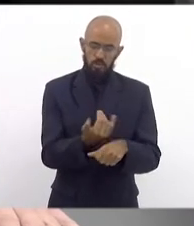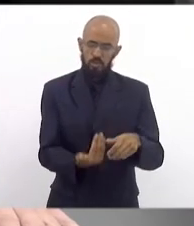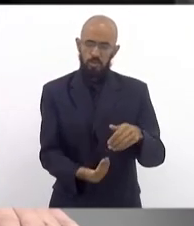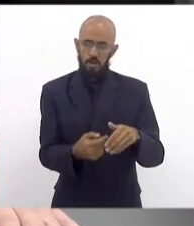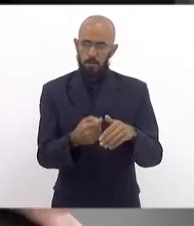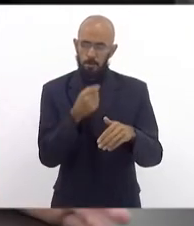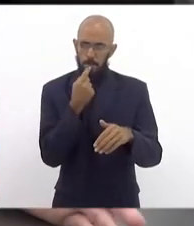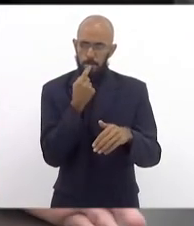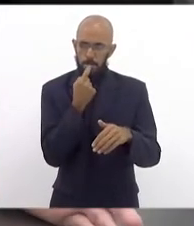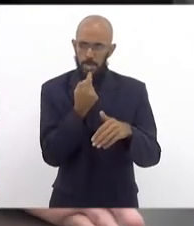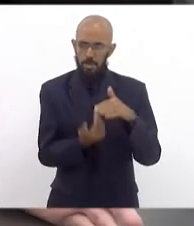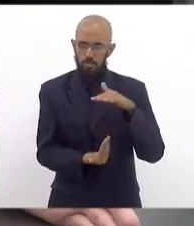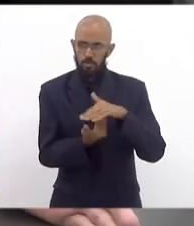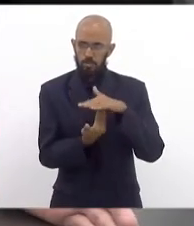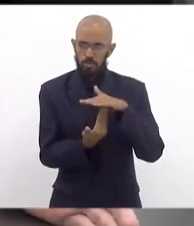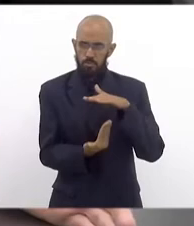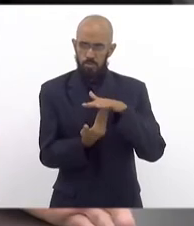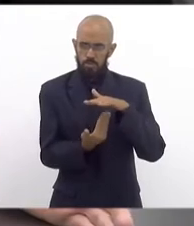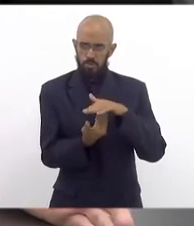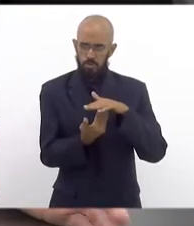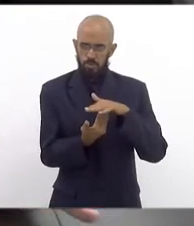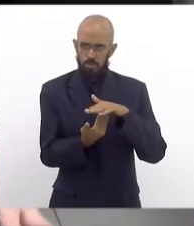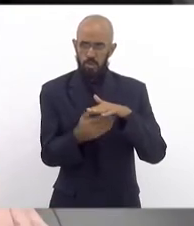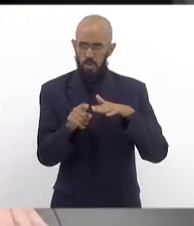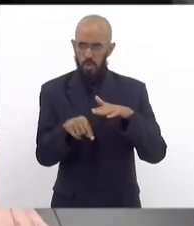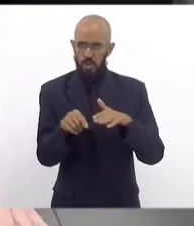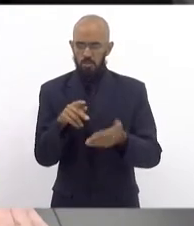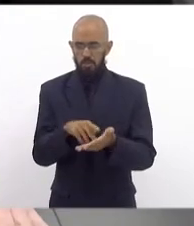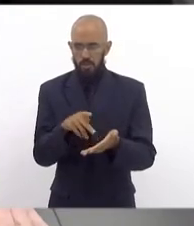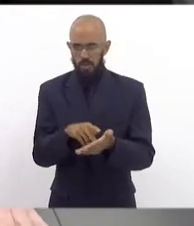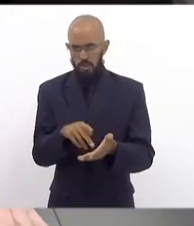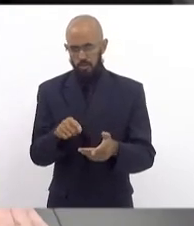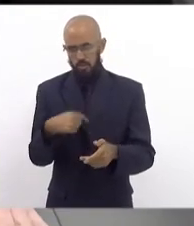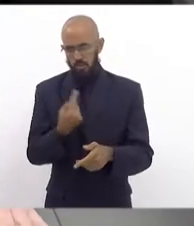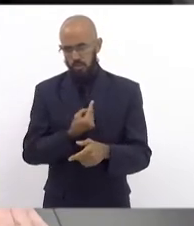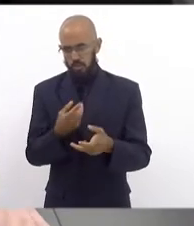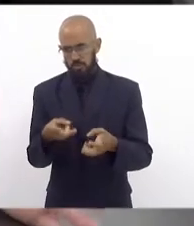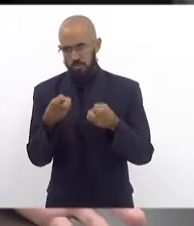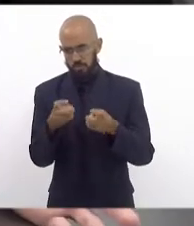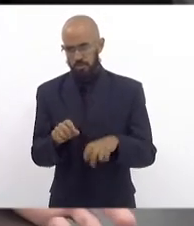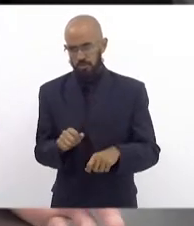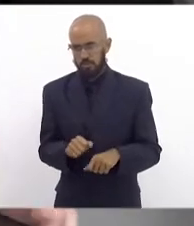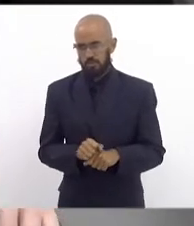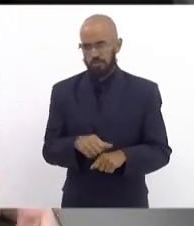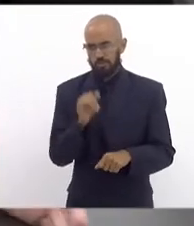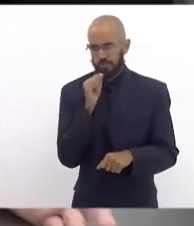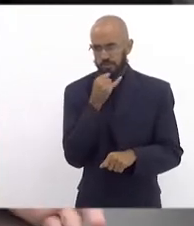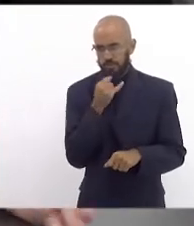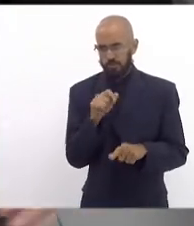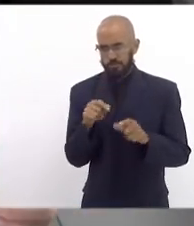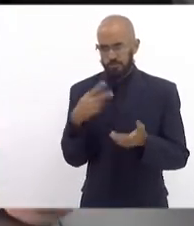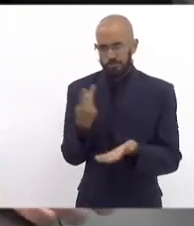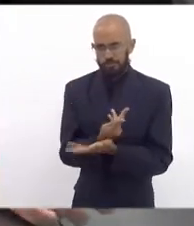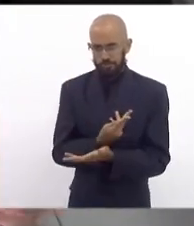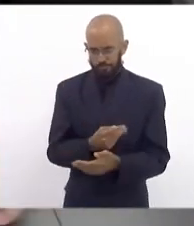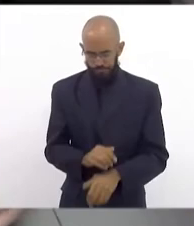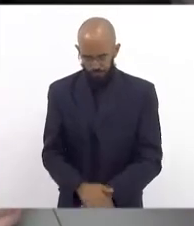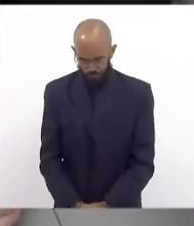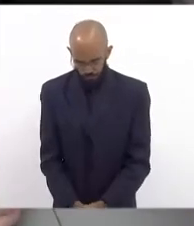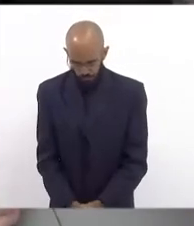ao limite fixado é uma realidade que a gente licencia então é isso infelizmente a gente o a